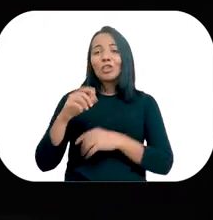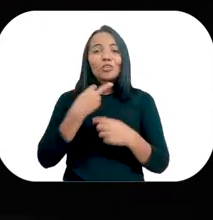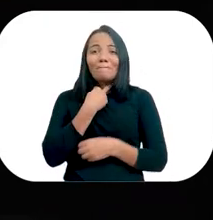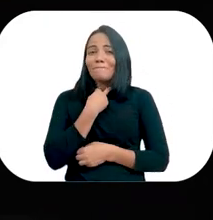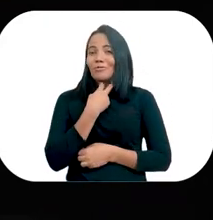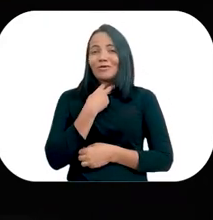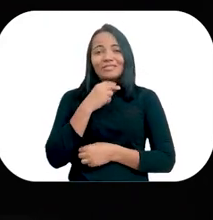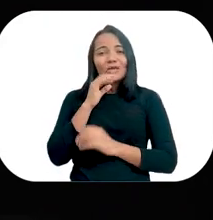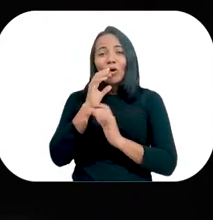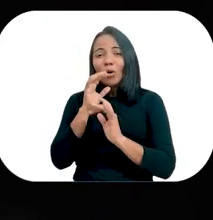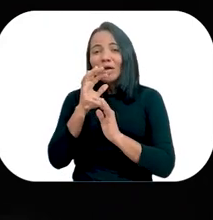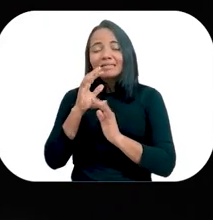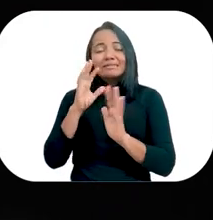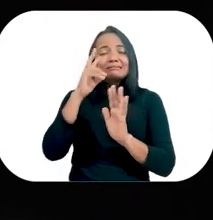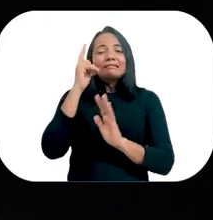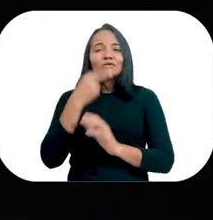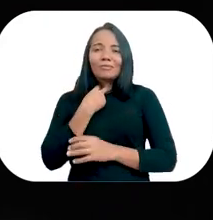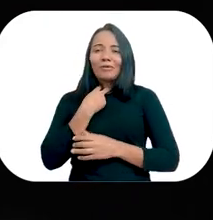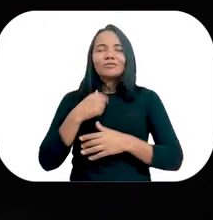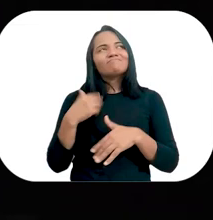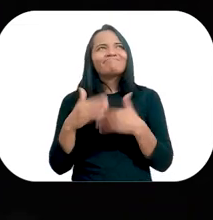instrumento. Eu fui caqueando,